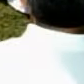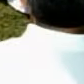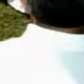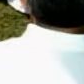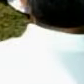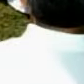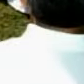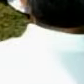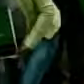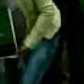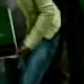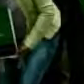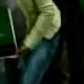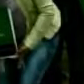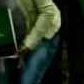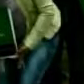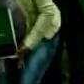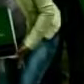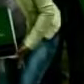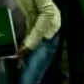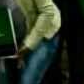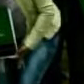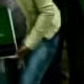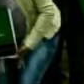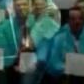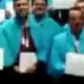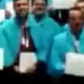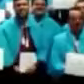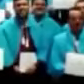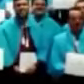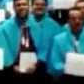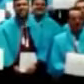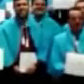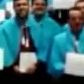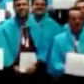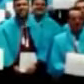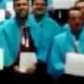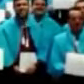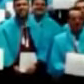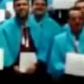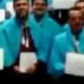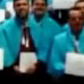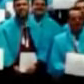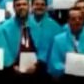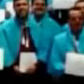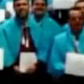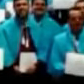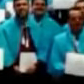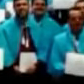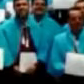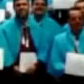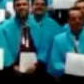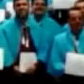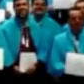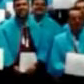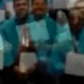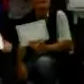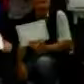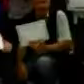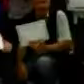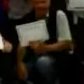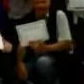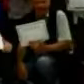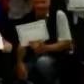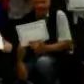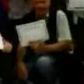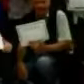Atividades da Igreja. Curso de Ensino SEMEC. Ensina sobre a doutrina e as diretrizes da Igreja. Curso